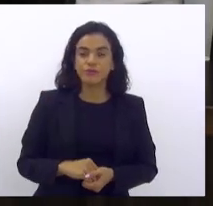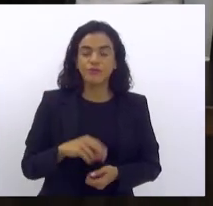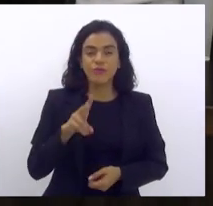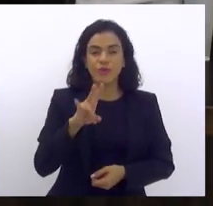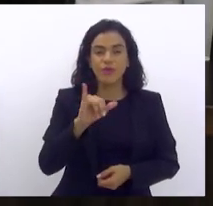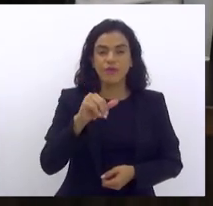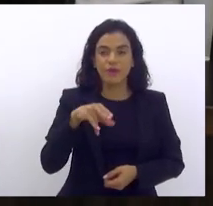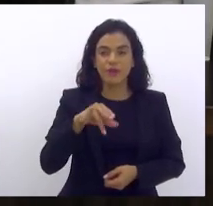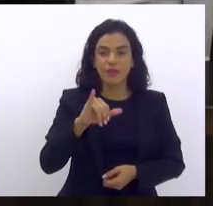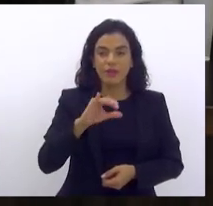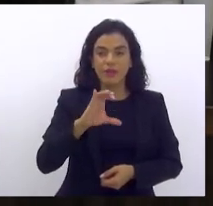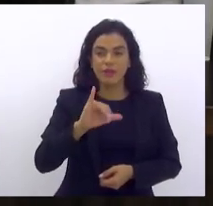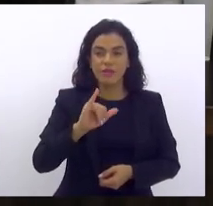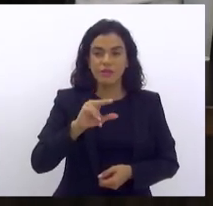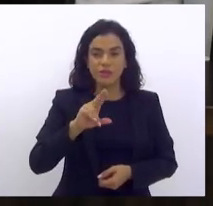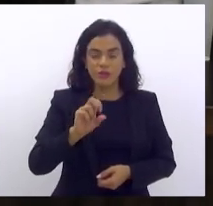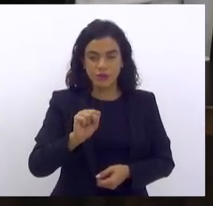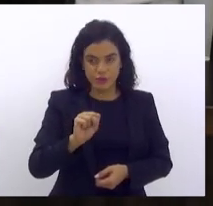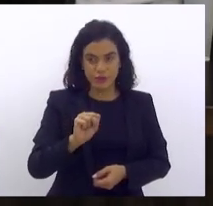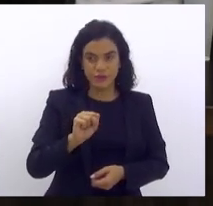Vinícius Gozulino,